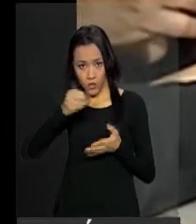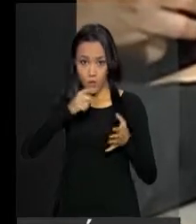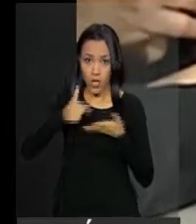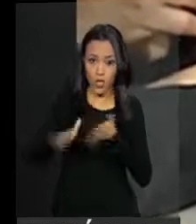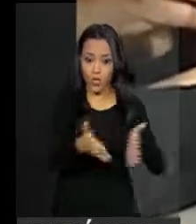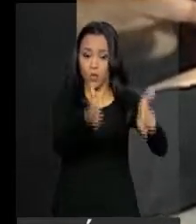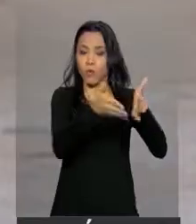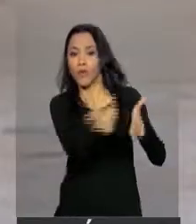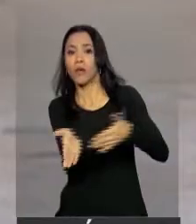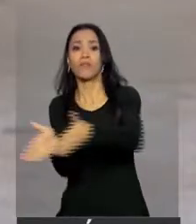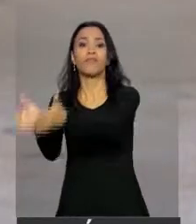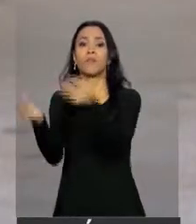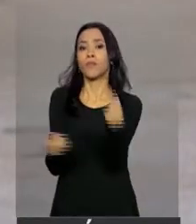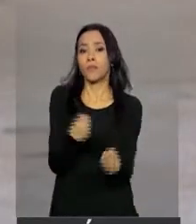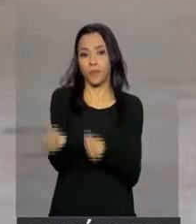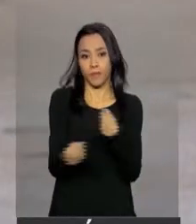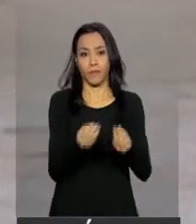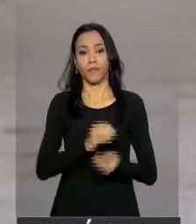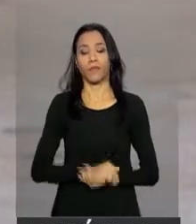e inadiável.